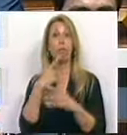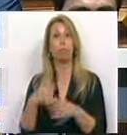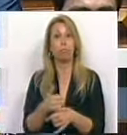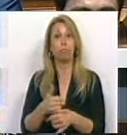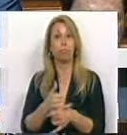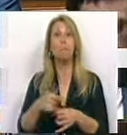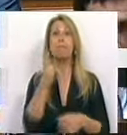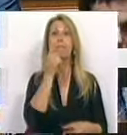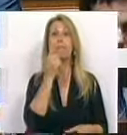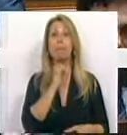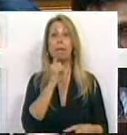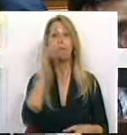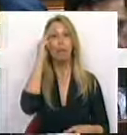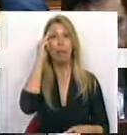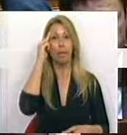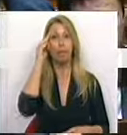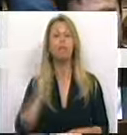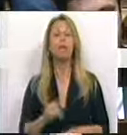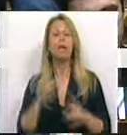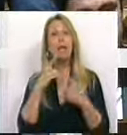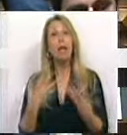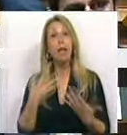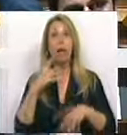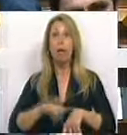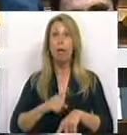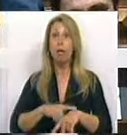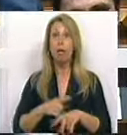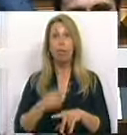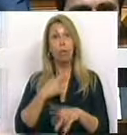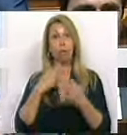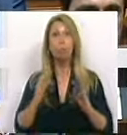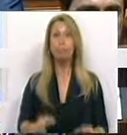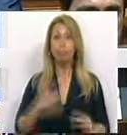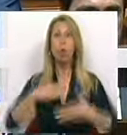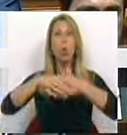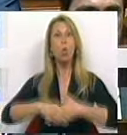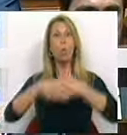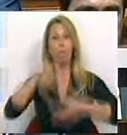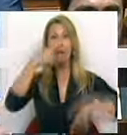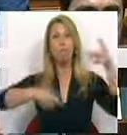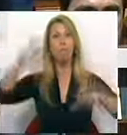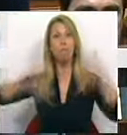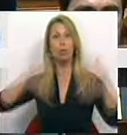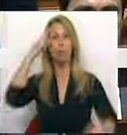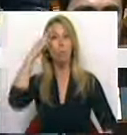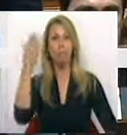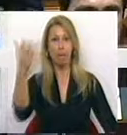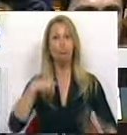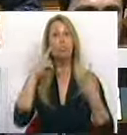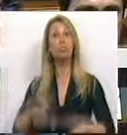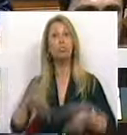pois, uma ocasião para podermos cumprimentar o povo madeirense, que expressou de forma